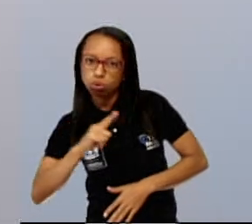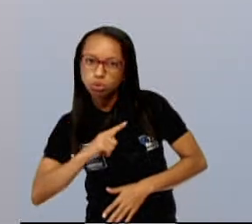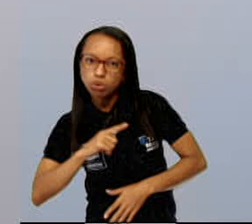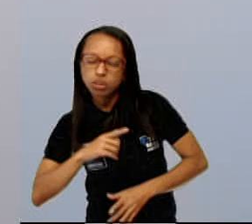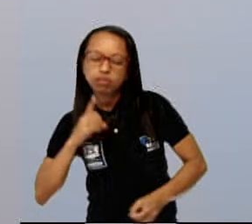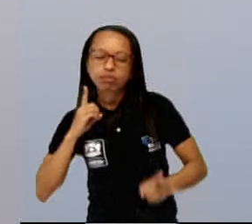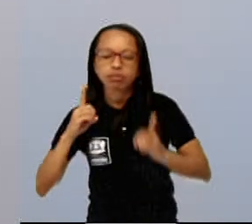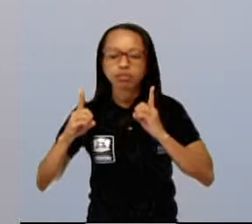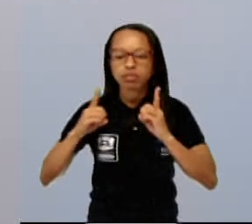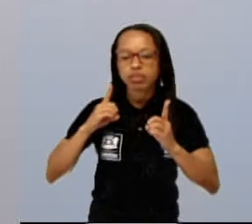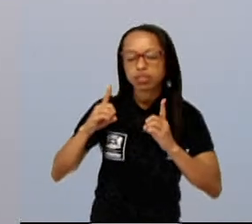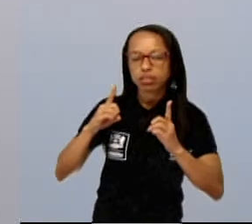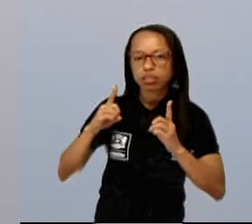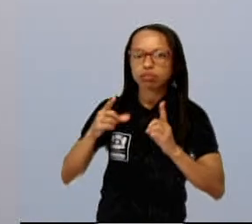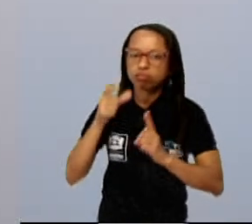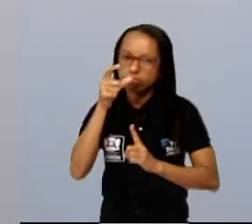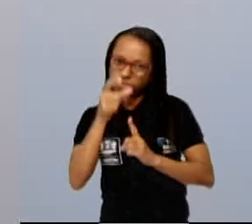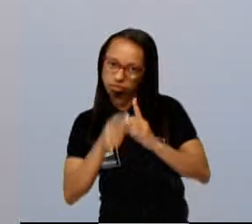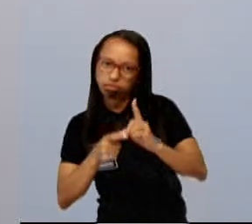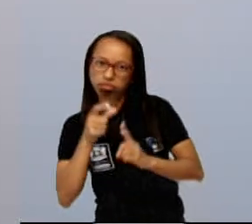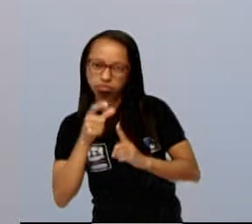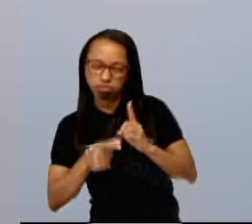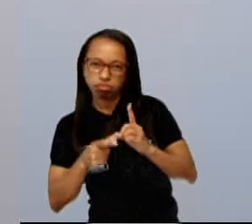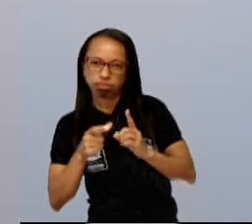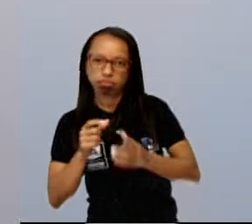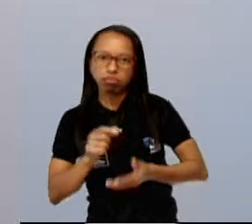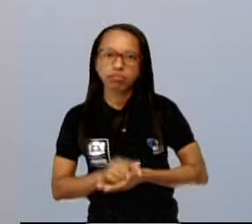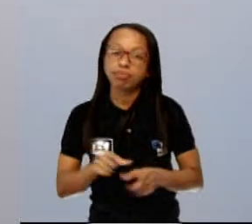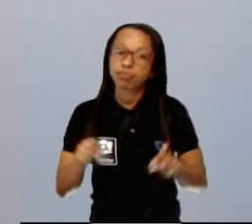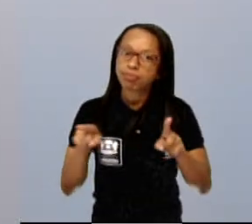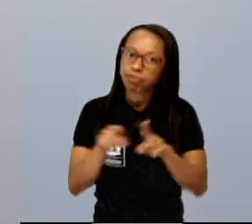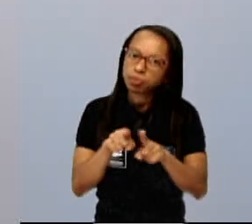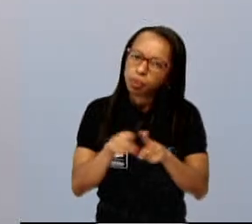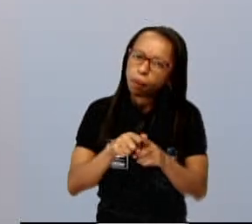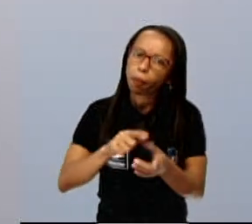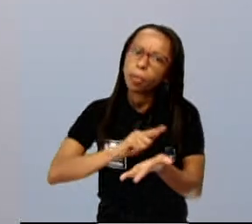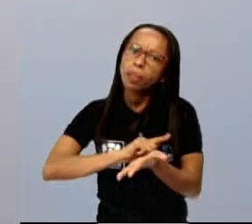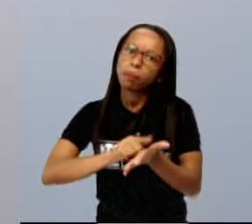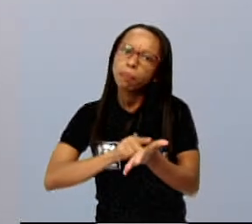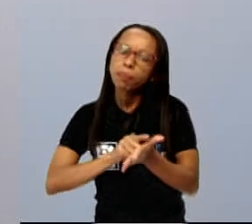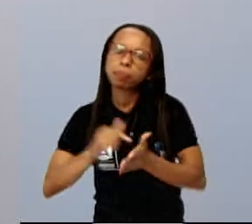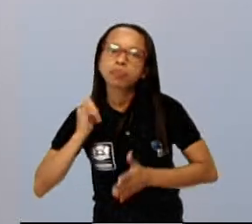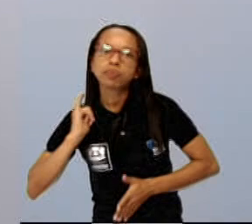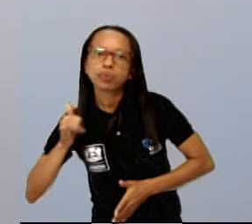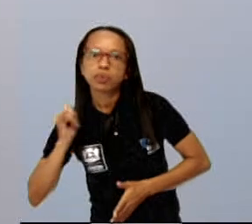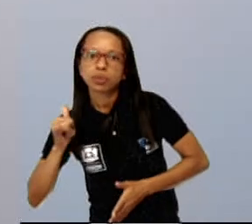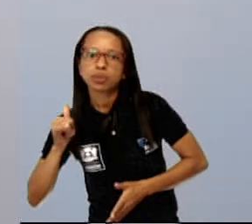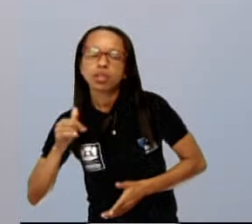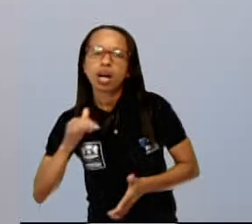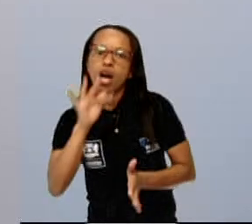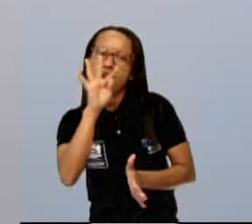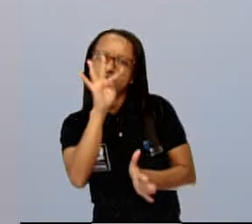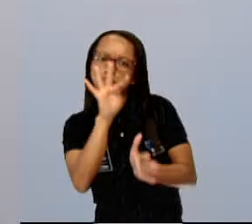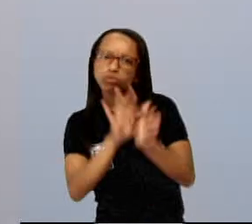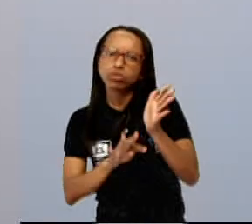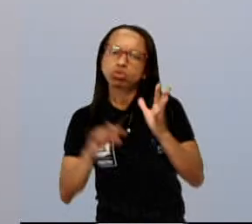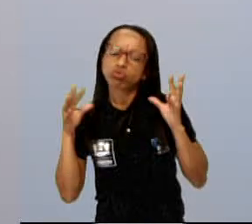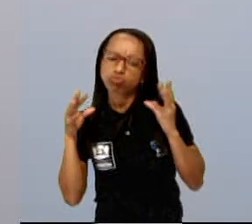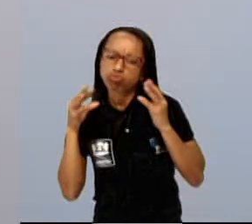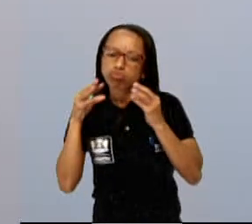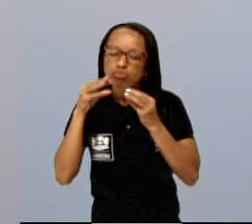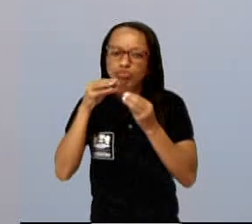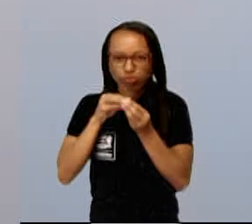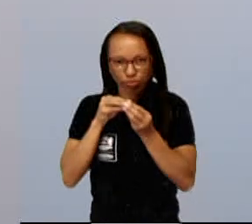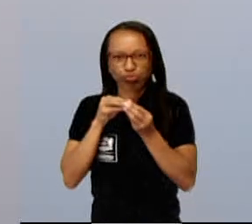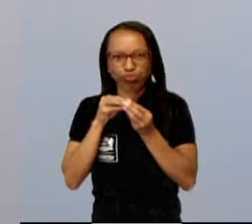personagens. Também, o gênero conto, ele é um texto curto, enxuto, se compararmos, por exemplo, a